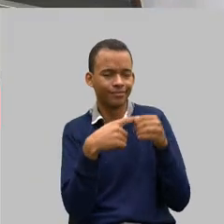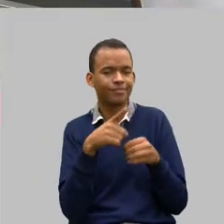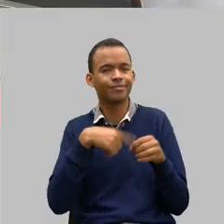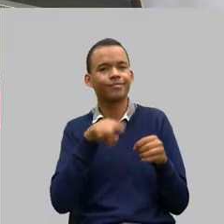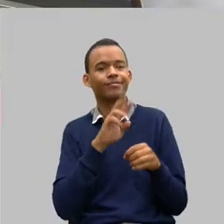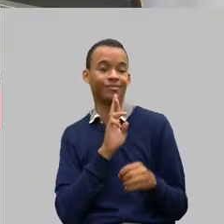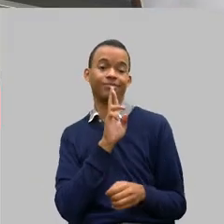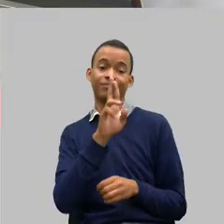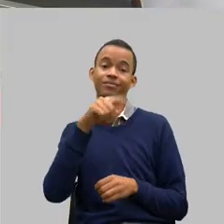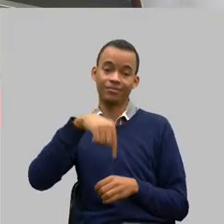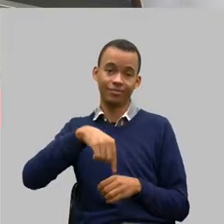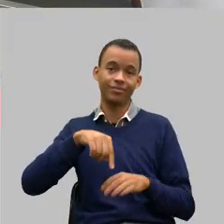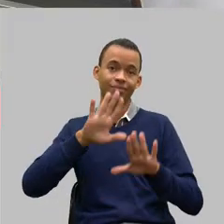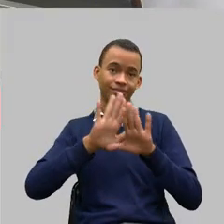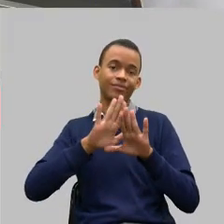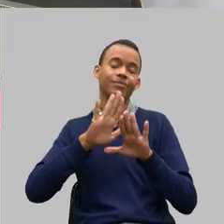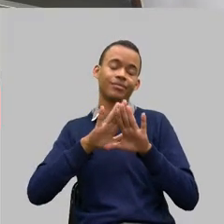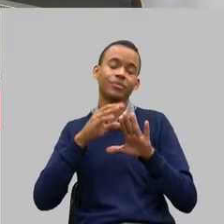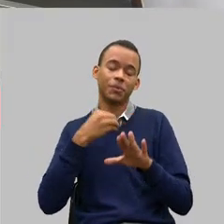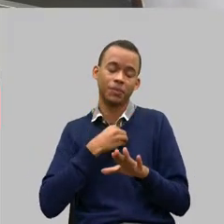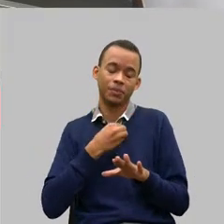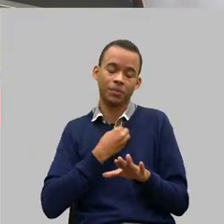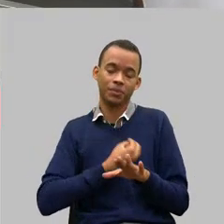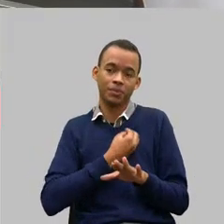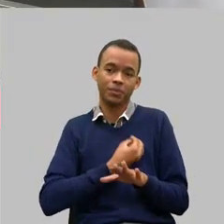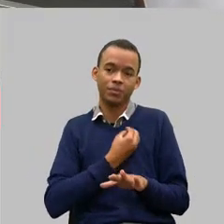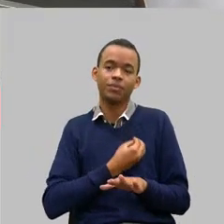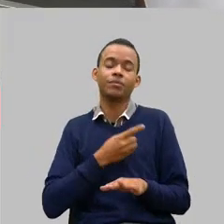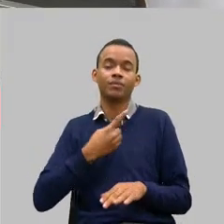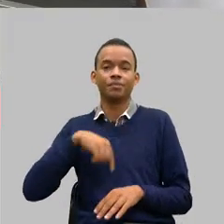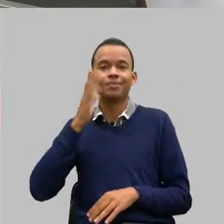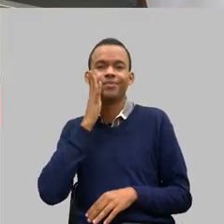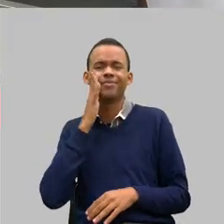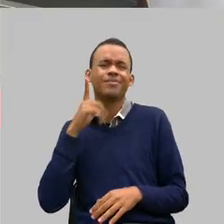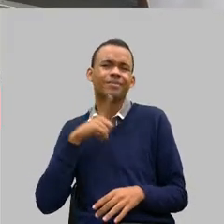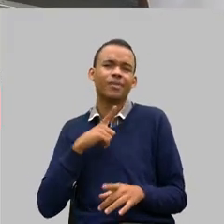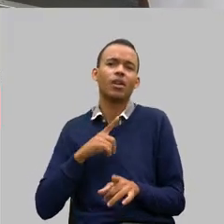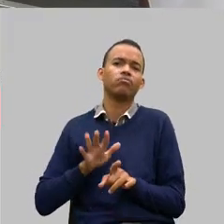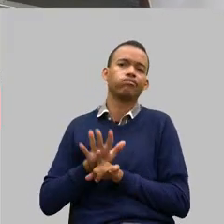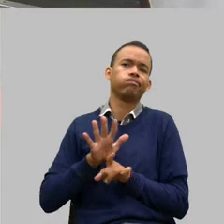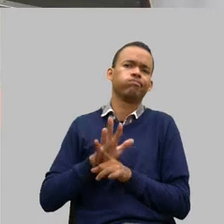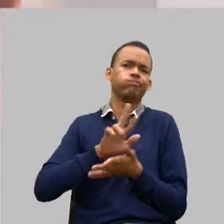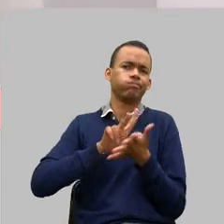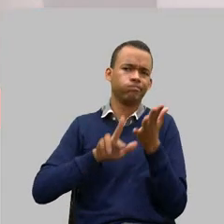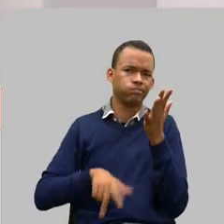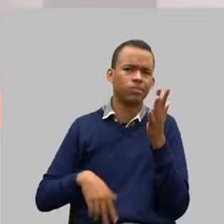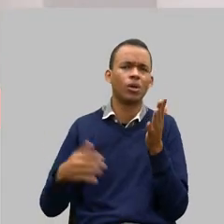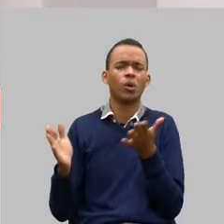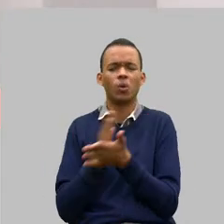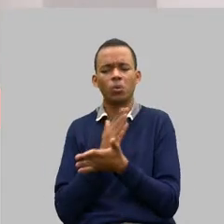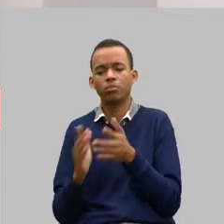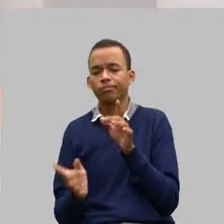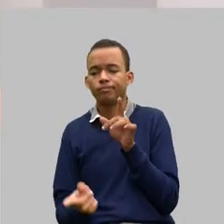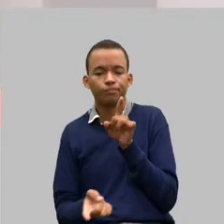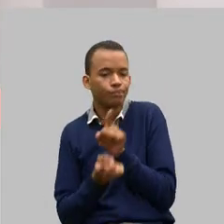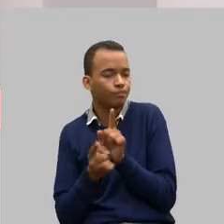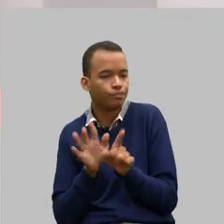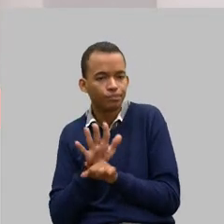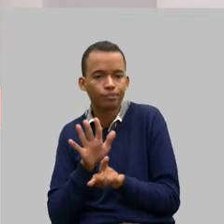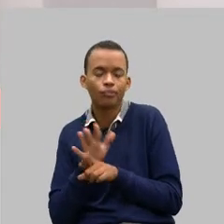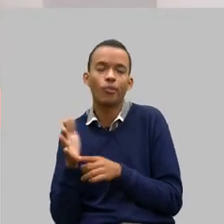representar eh e realmente nossas demandas são muitas né sejam das pequenininhas como das grandes